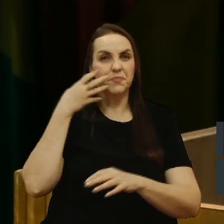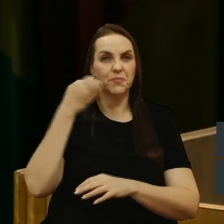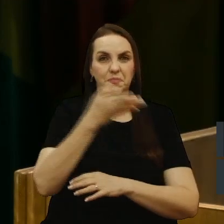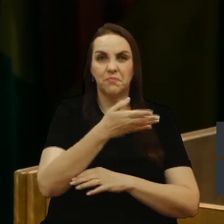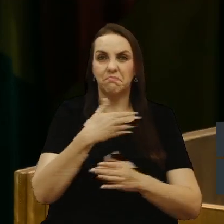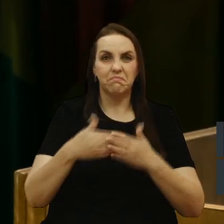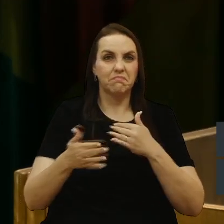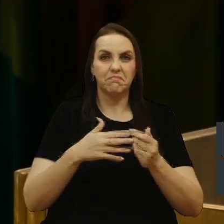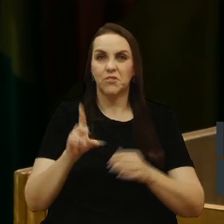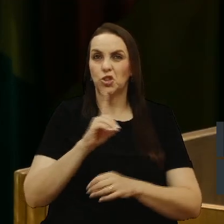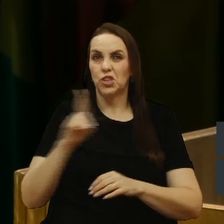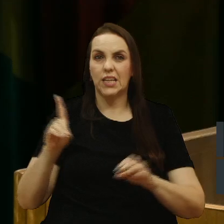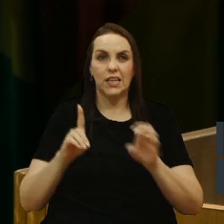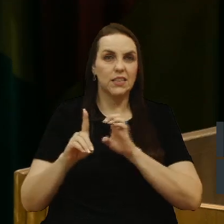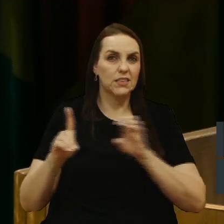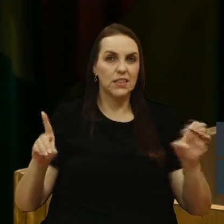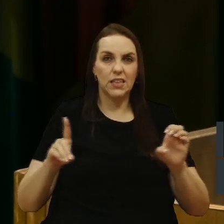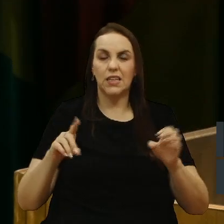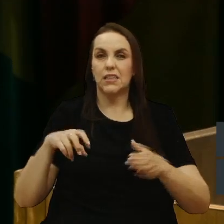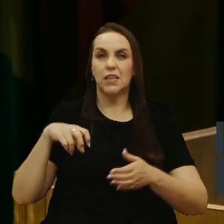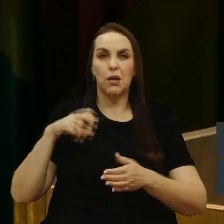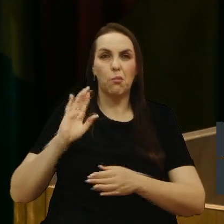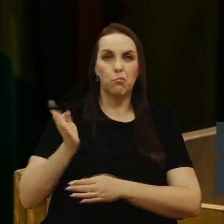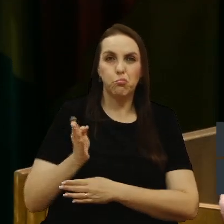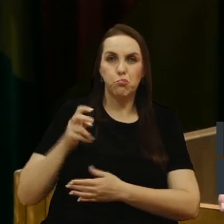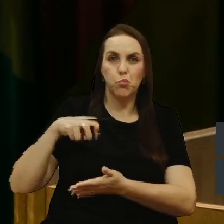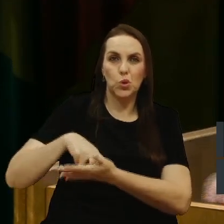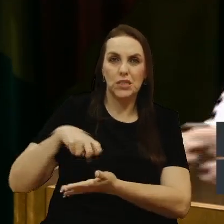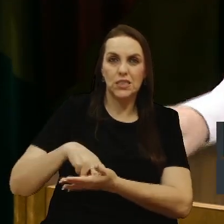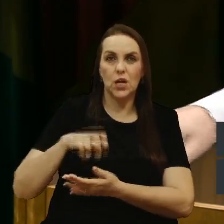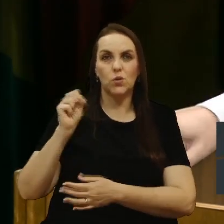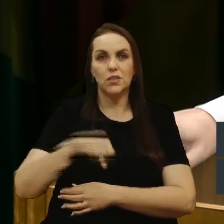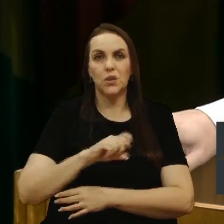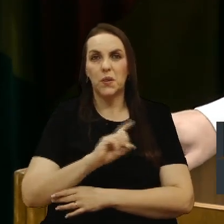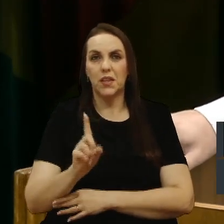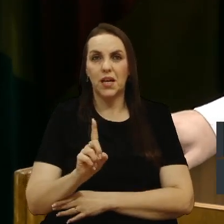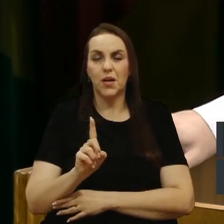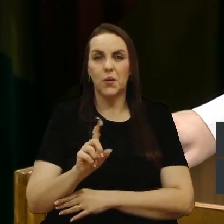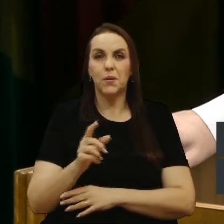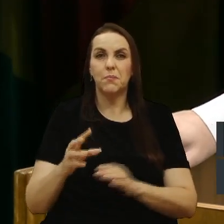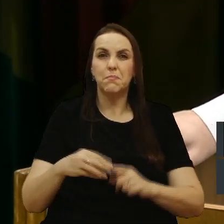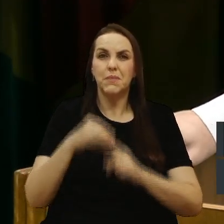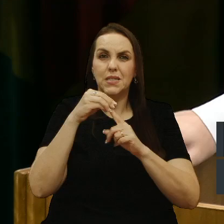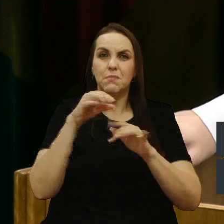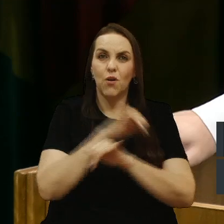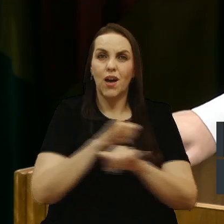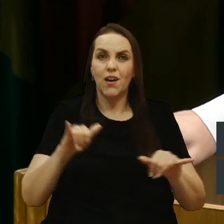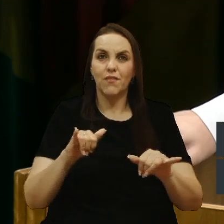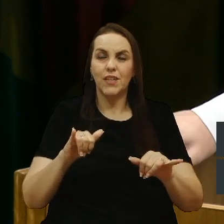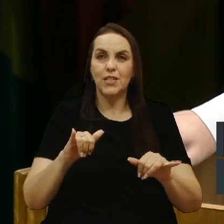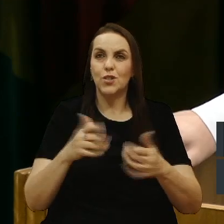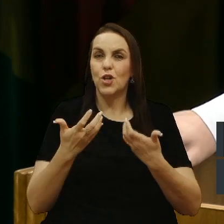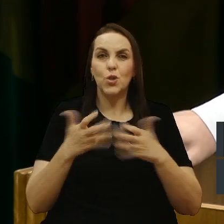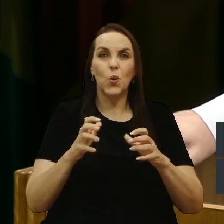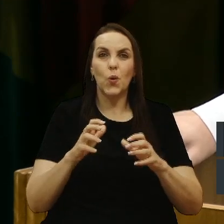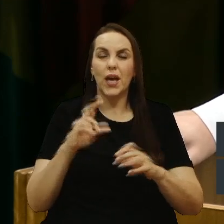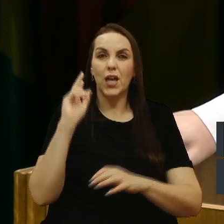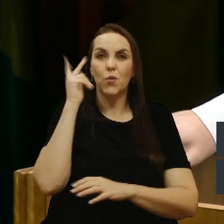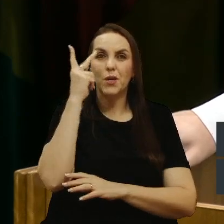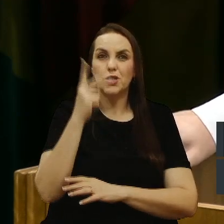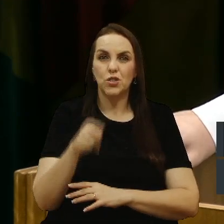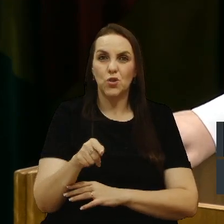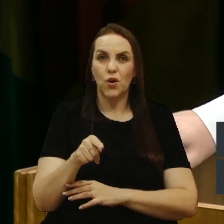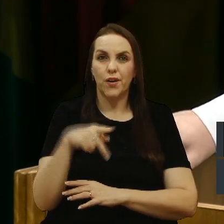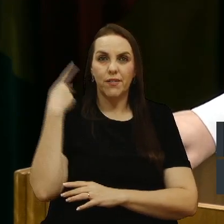esquerda, de ser punitivista, de não ser punitivista, o principal recado é o seguinte: ninguém quer ficar no lado de uma história, vereador